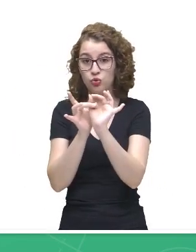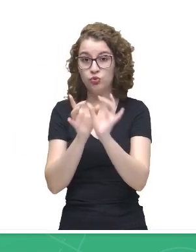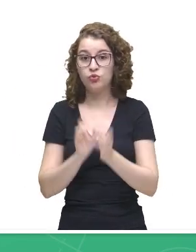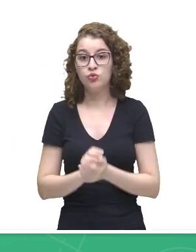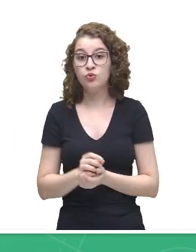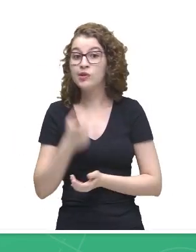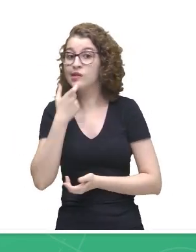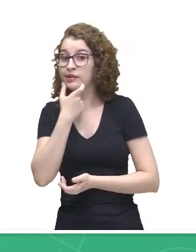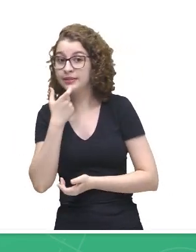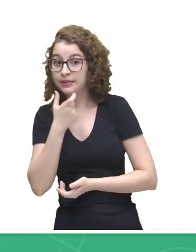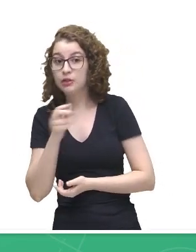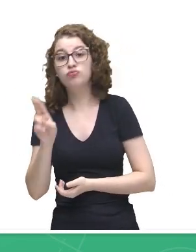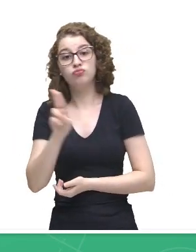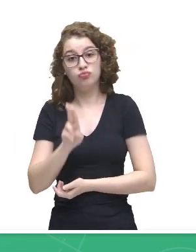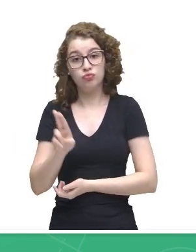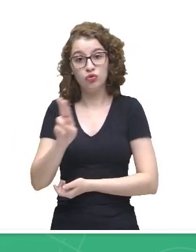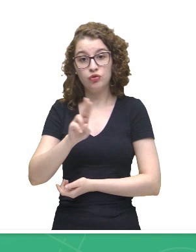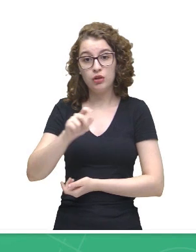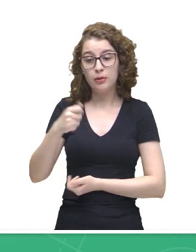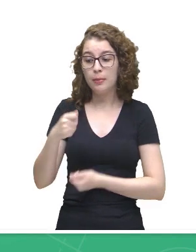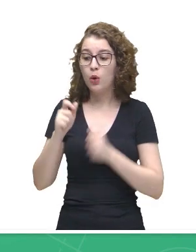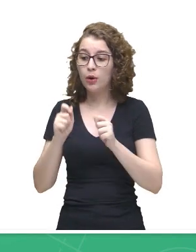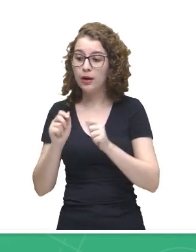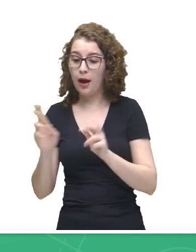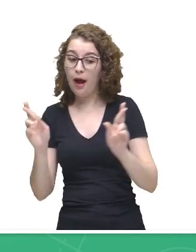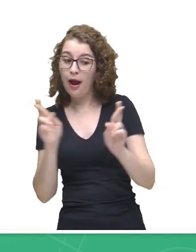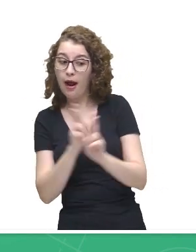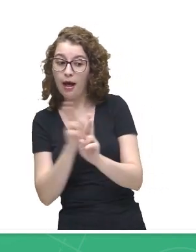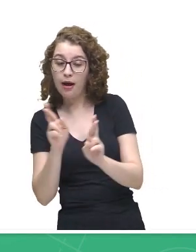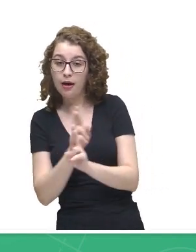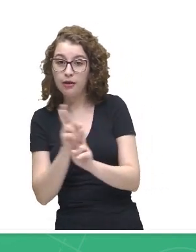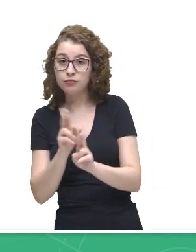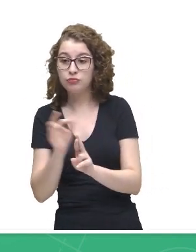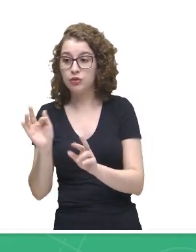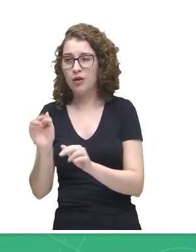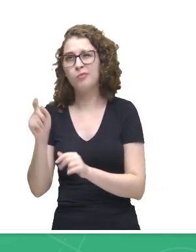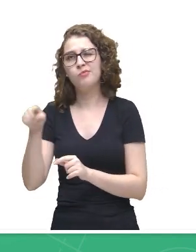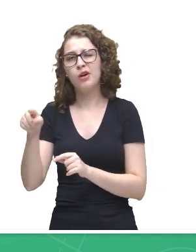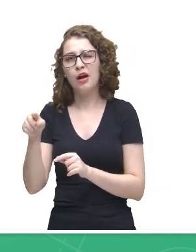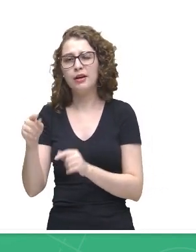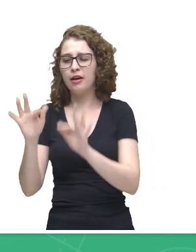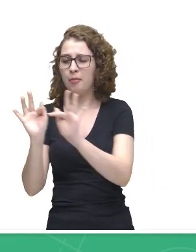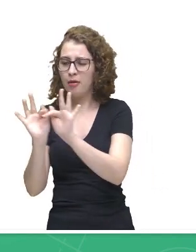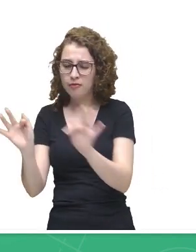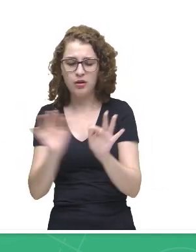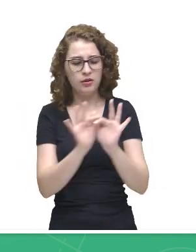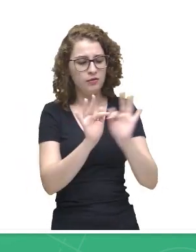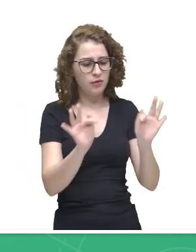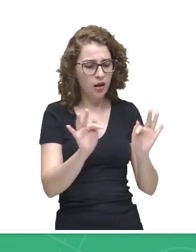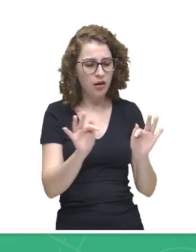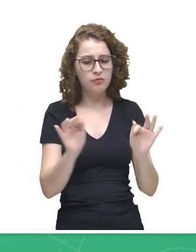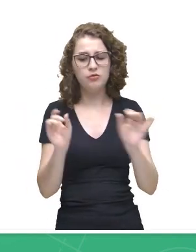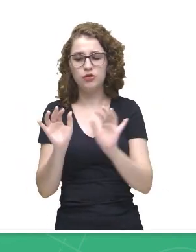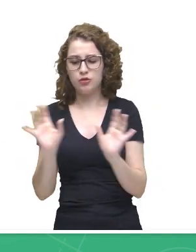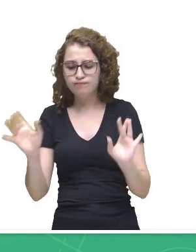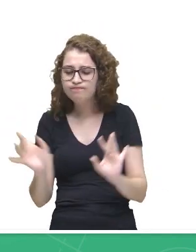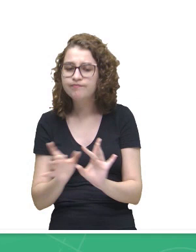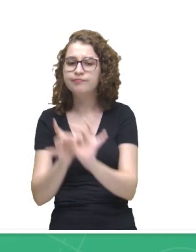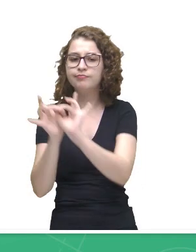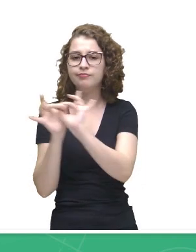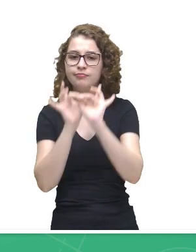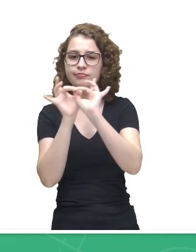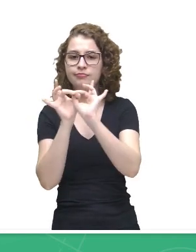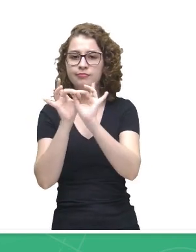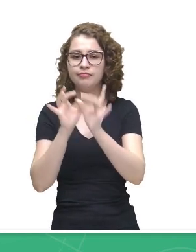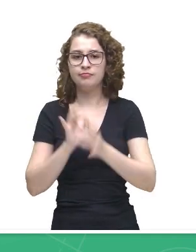elas servem para fazer relação entre as ideias e informações expressadas em